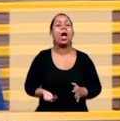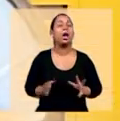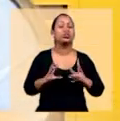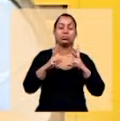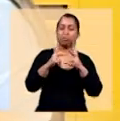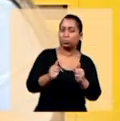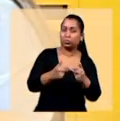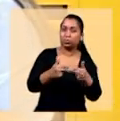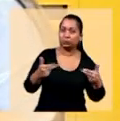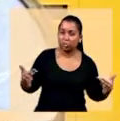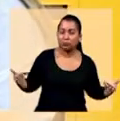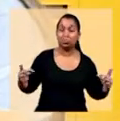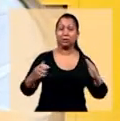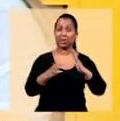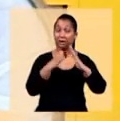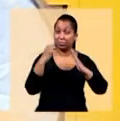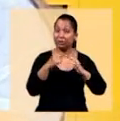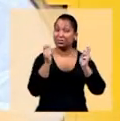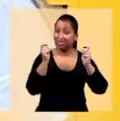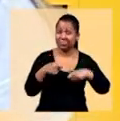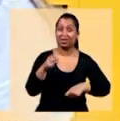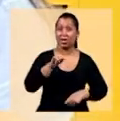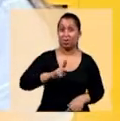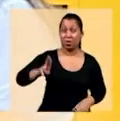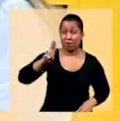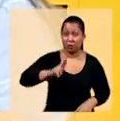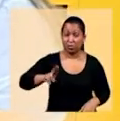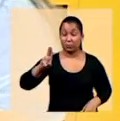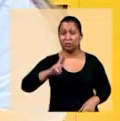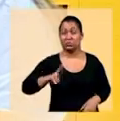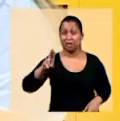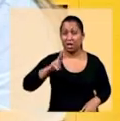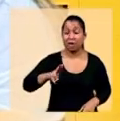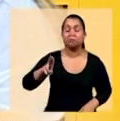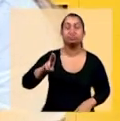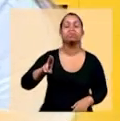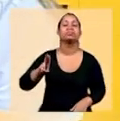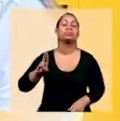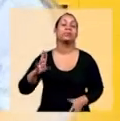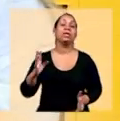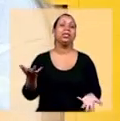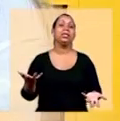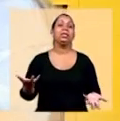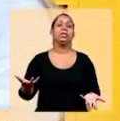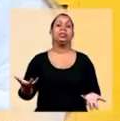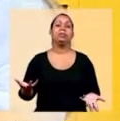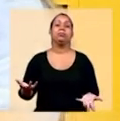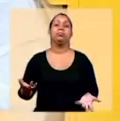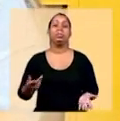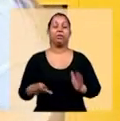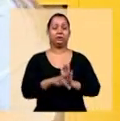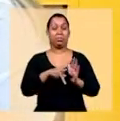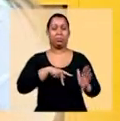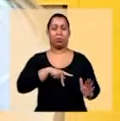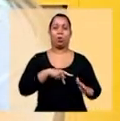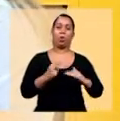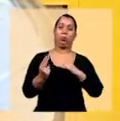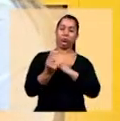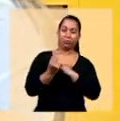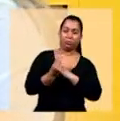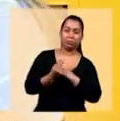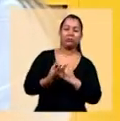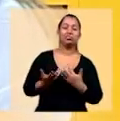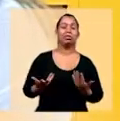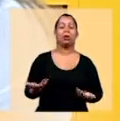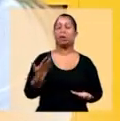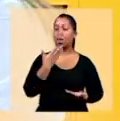certeza. Todo tipo de ferramenta que a empresa puder utilizar para se proteger em relação a